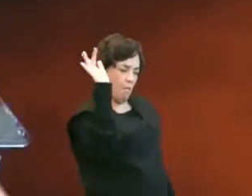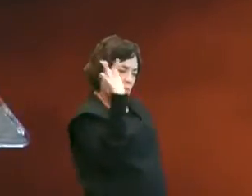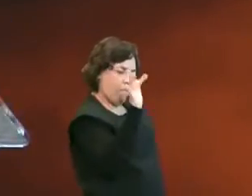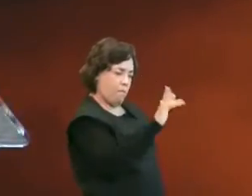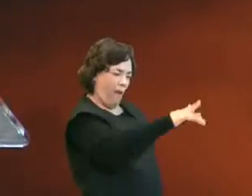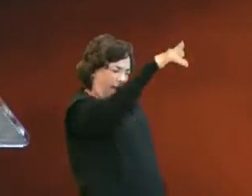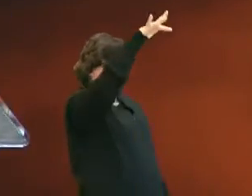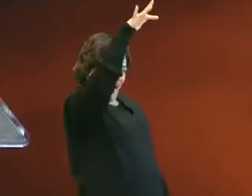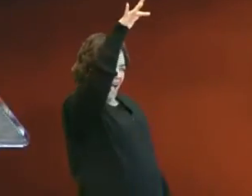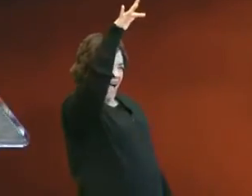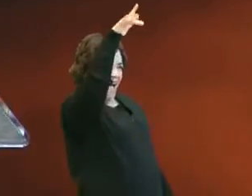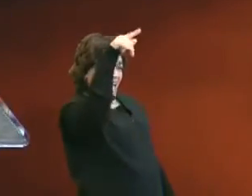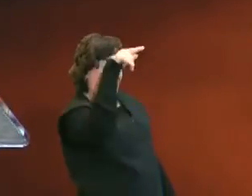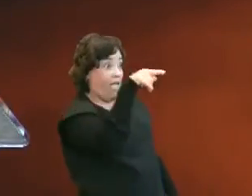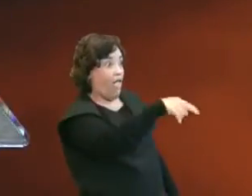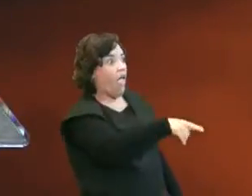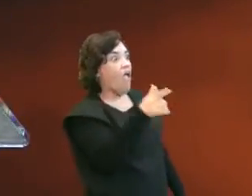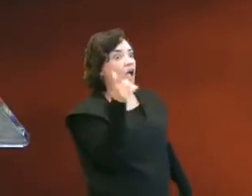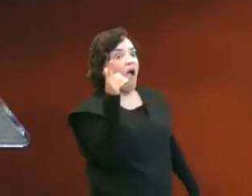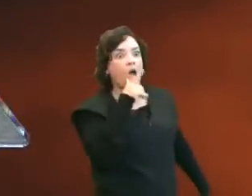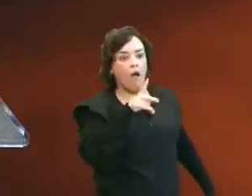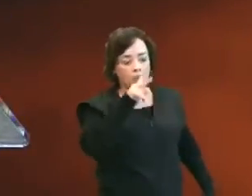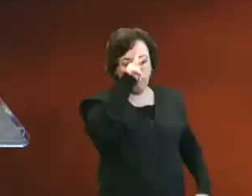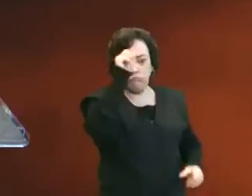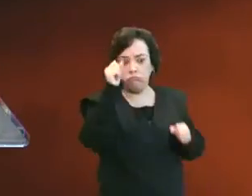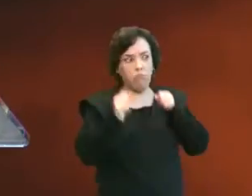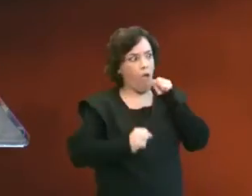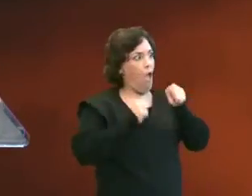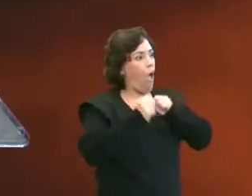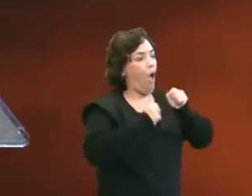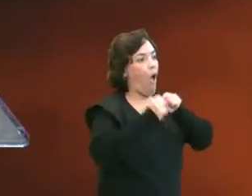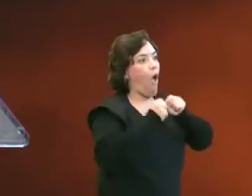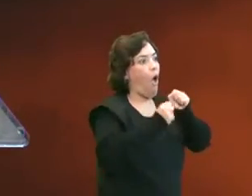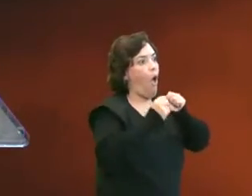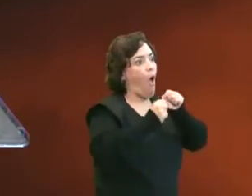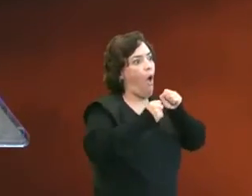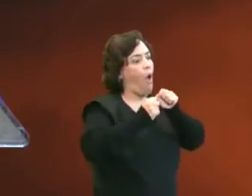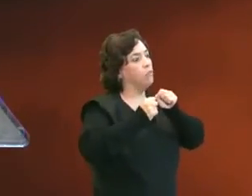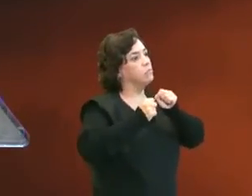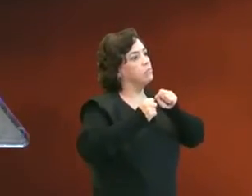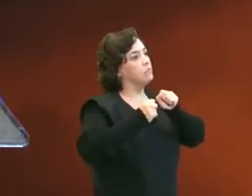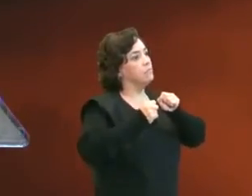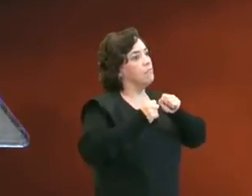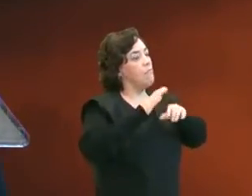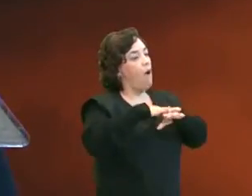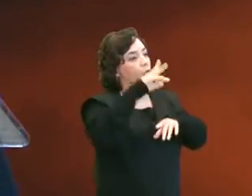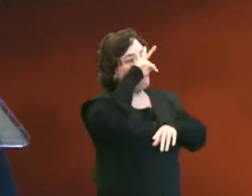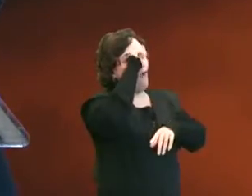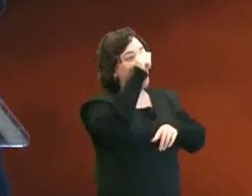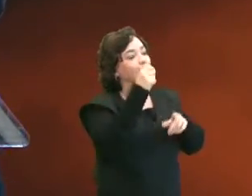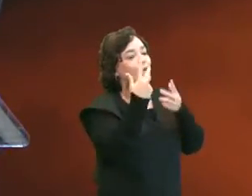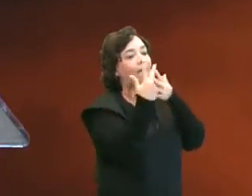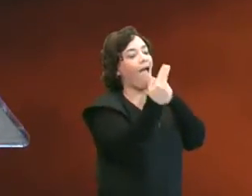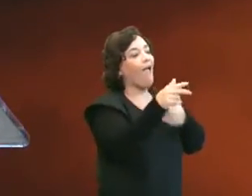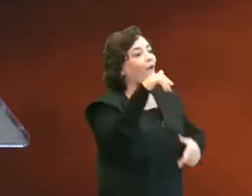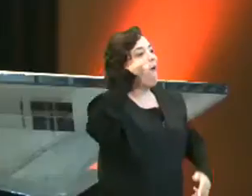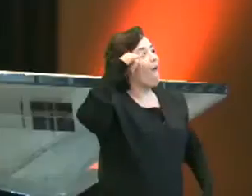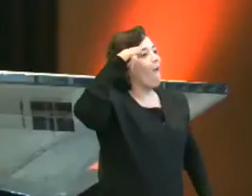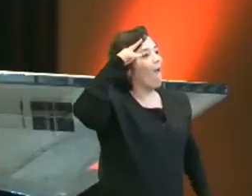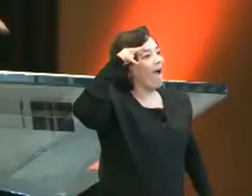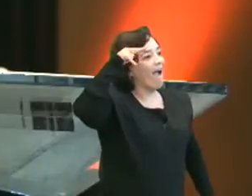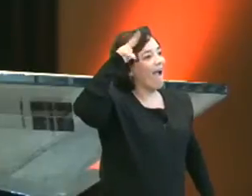ele, ele corre mais do que cavalos. A Bíblia também mostra essa expressão